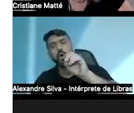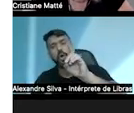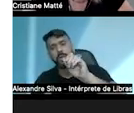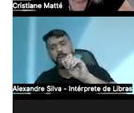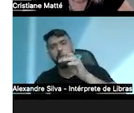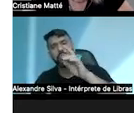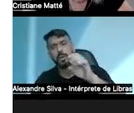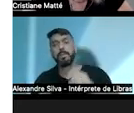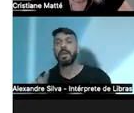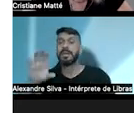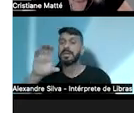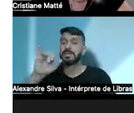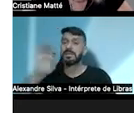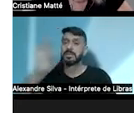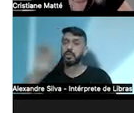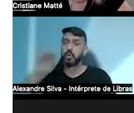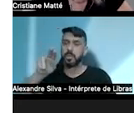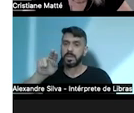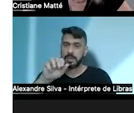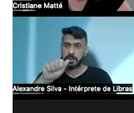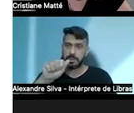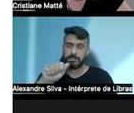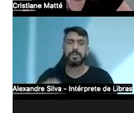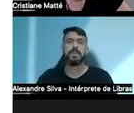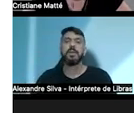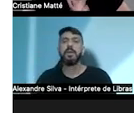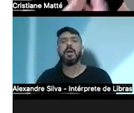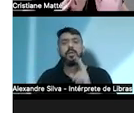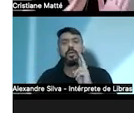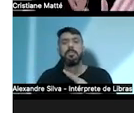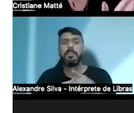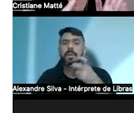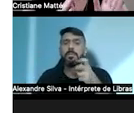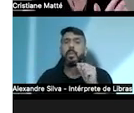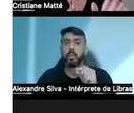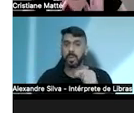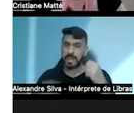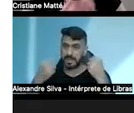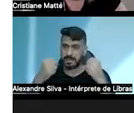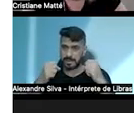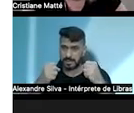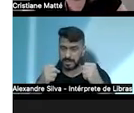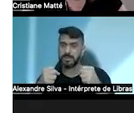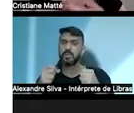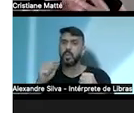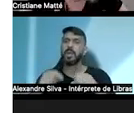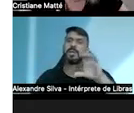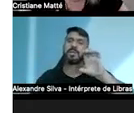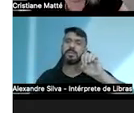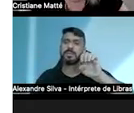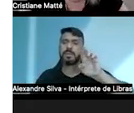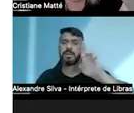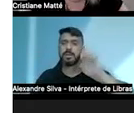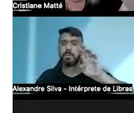citometria de fluxo como marcador que é o mitotracker green e red. O que a gente viu? O exercício, de novo, em cerebelo, aumentou